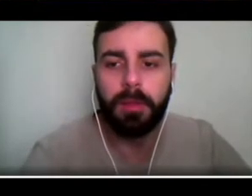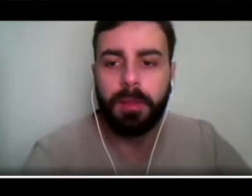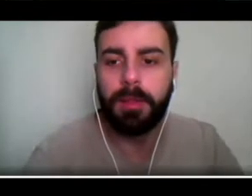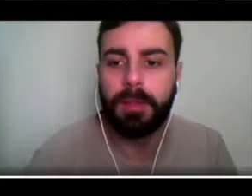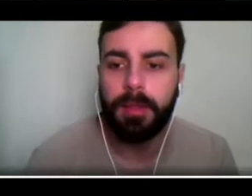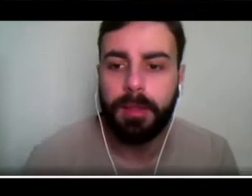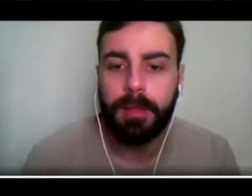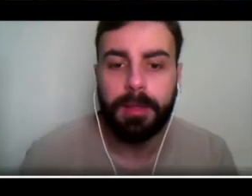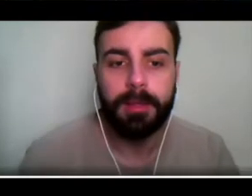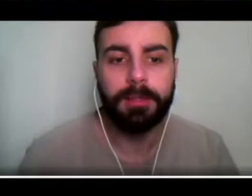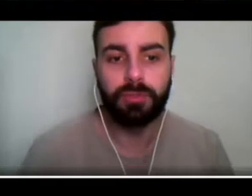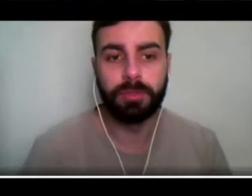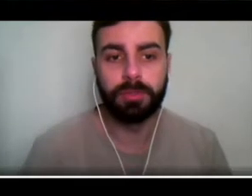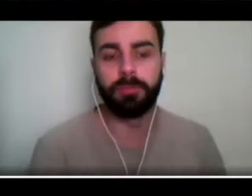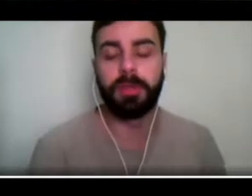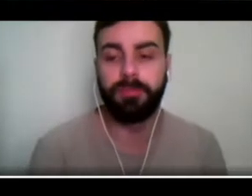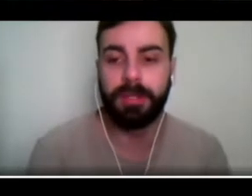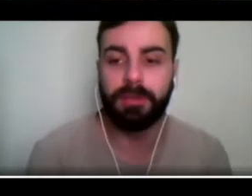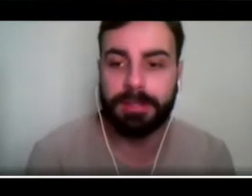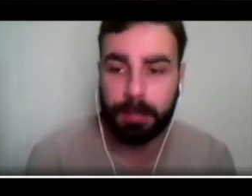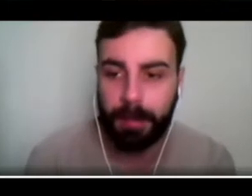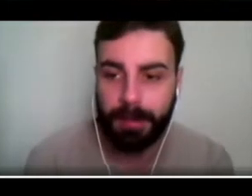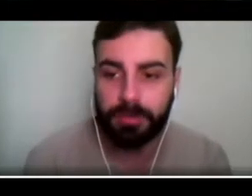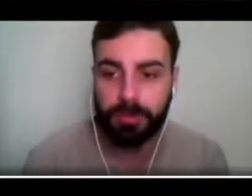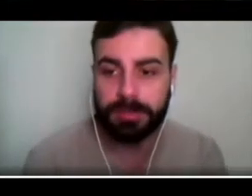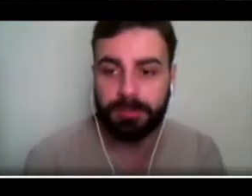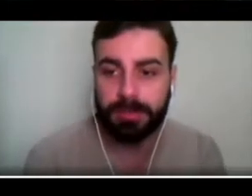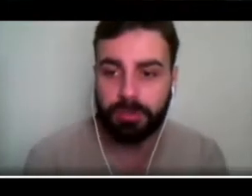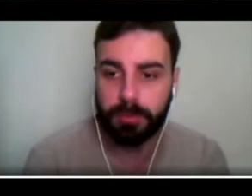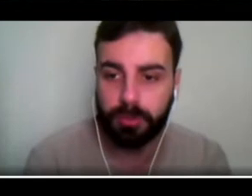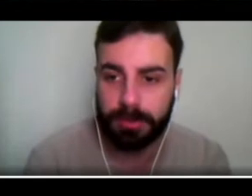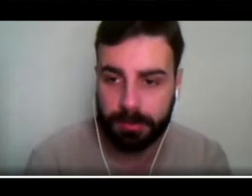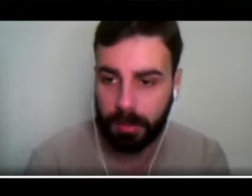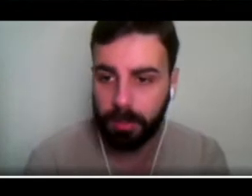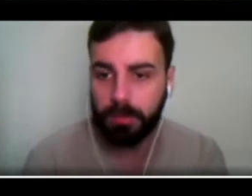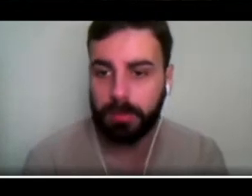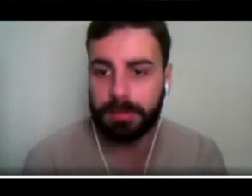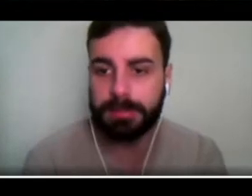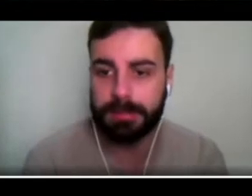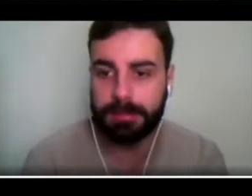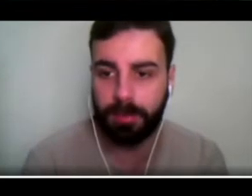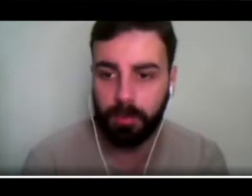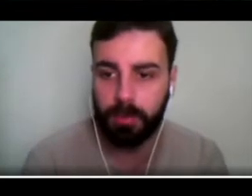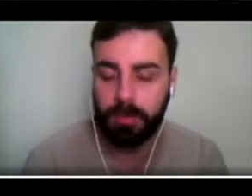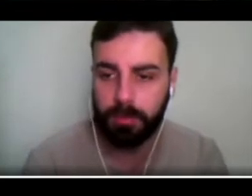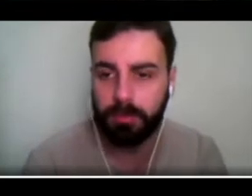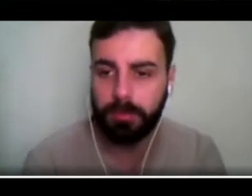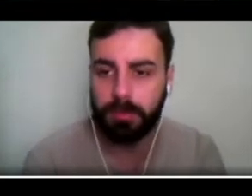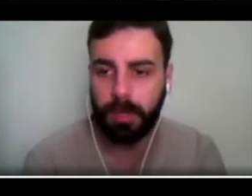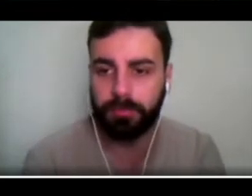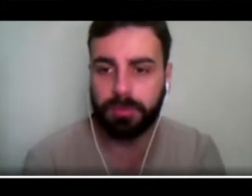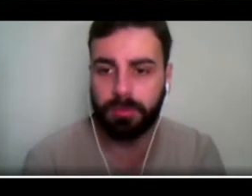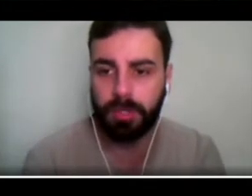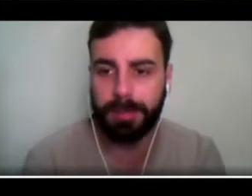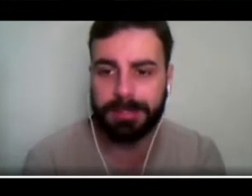Isso. Eu estou referindo a essa parte onde você fez a substituição desse valor que a função já apresenta.